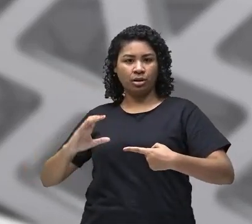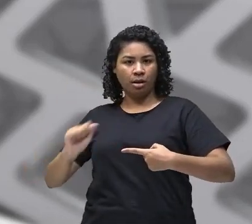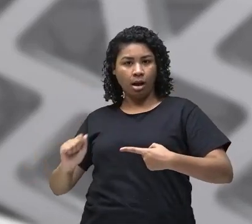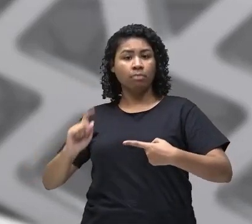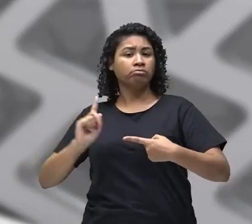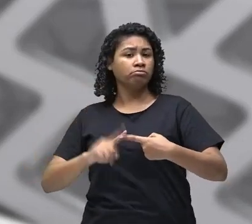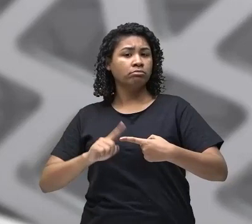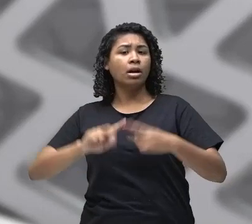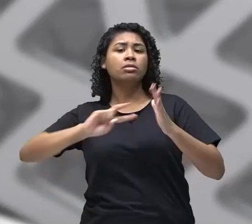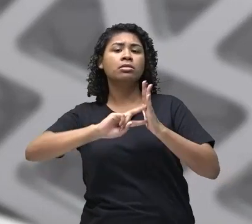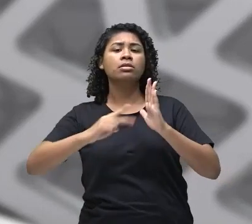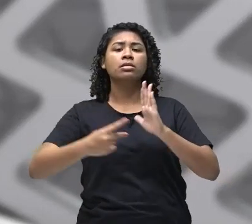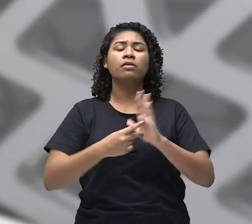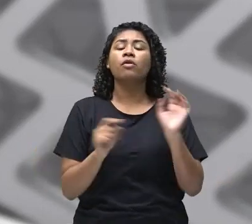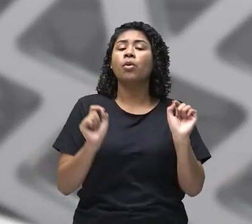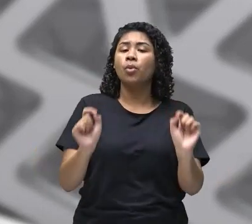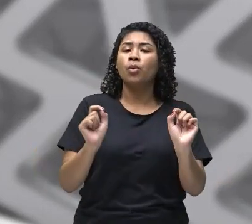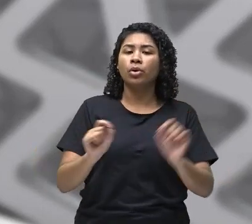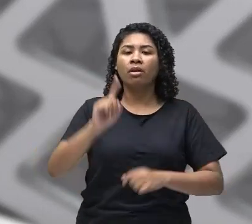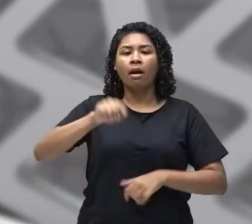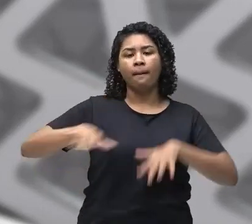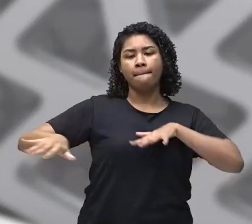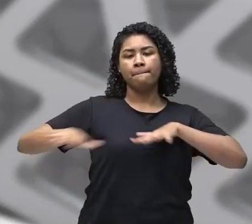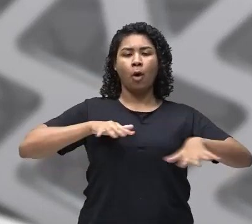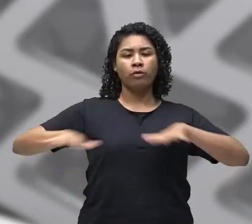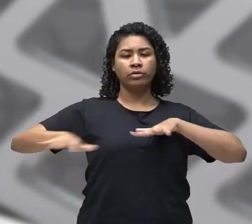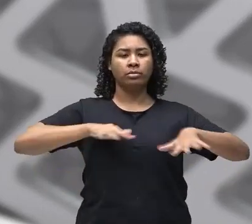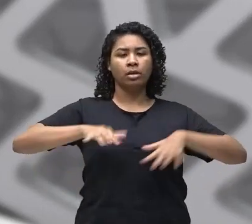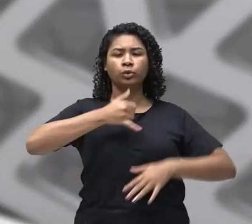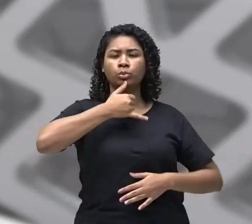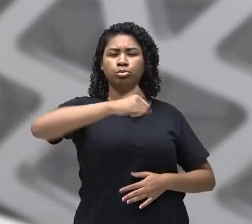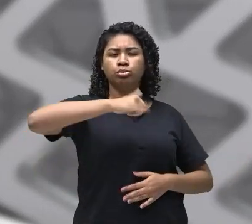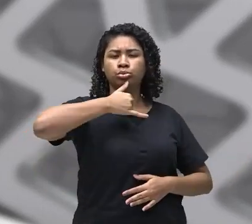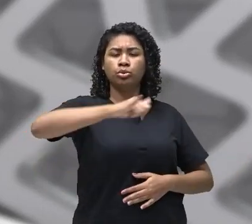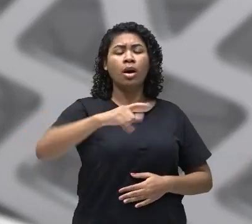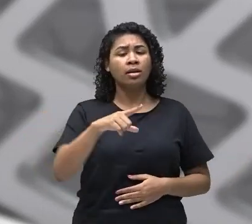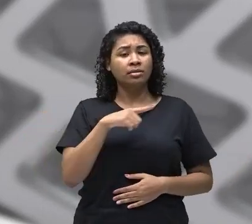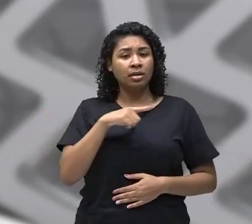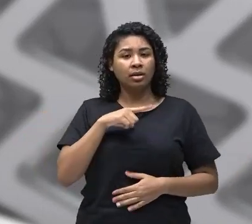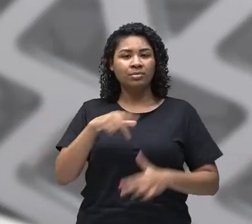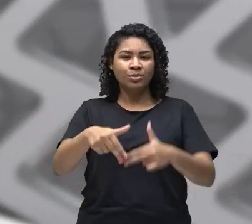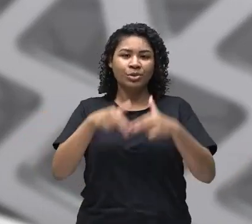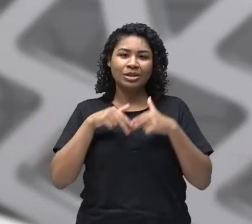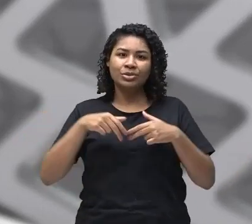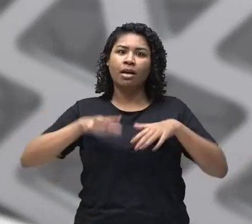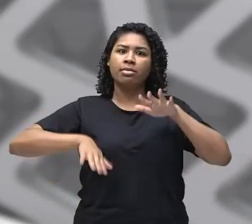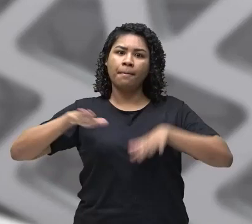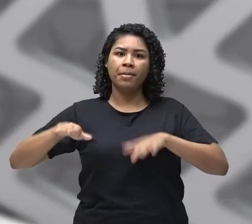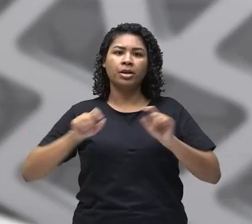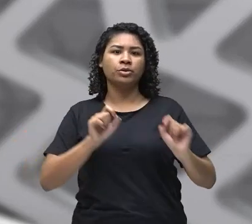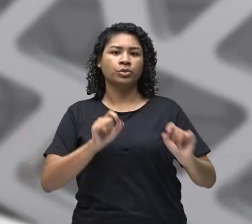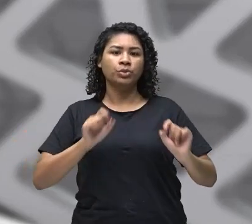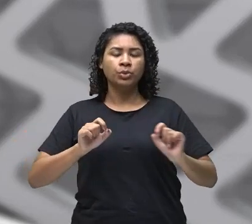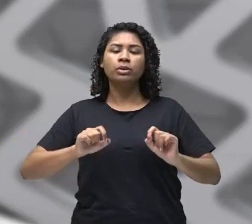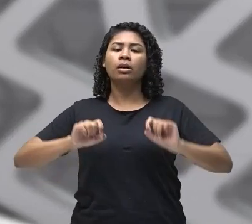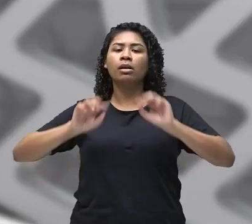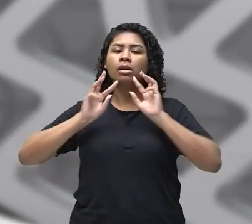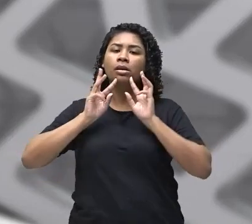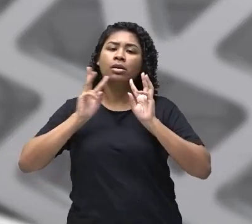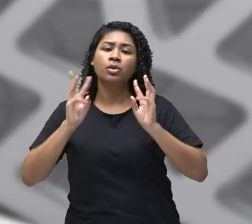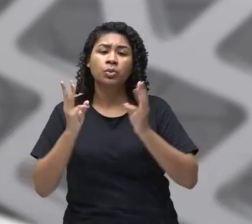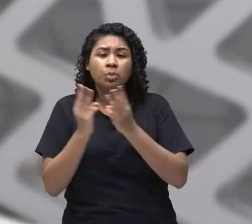aquela energia do movimento e ela depende da massa e da sua velocidade